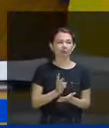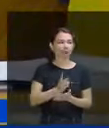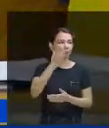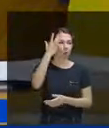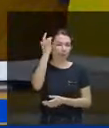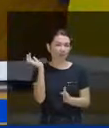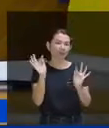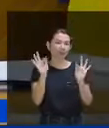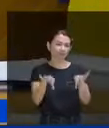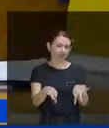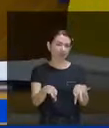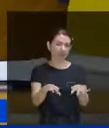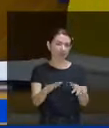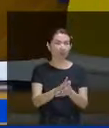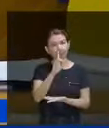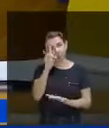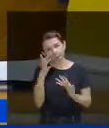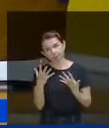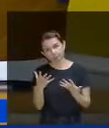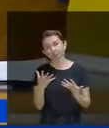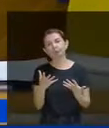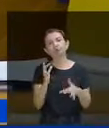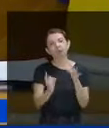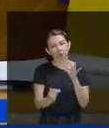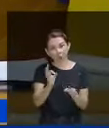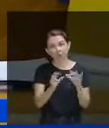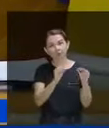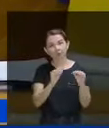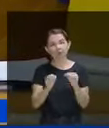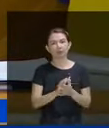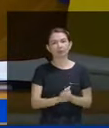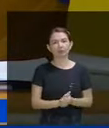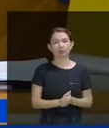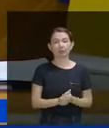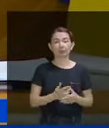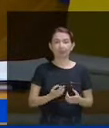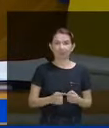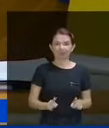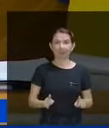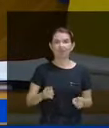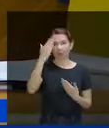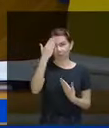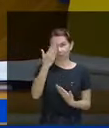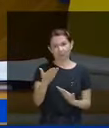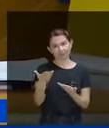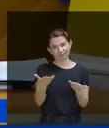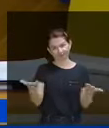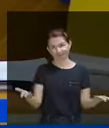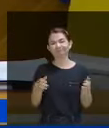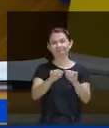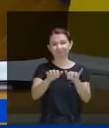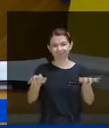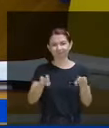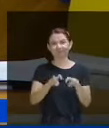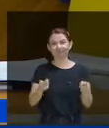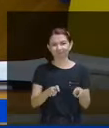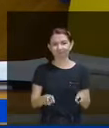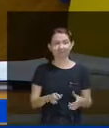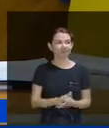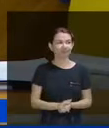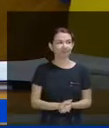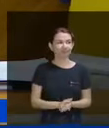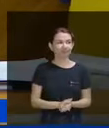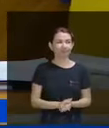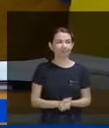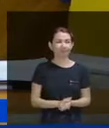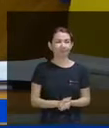auditório. Realizaremos amanhã, se Deus quiser. Agora foco no desembargador João Lage. De qualquer forma, muito obrigado pela presença, é sempre bom tê-los.